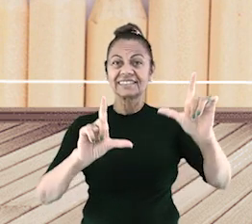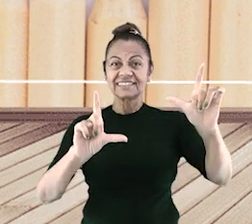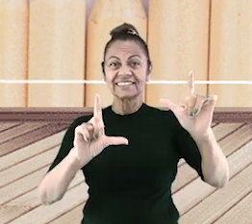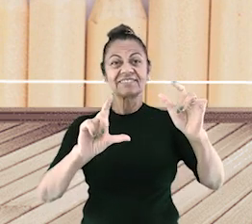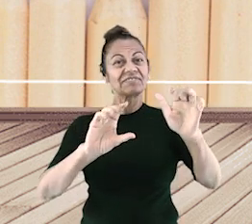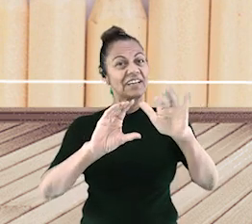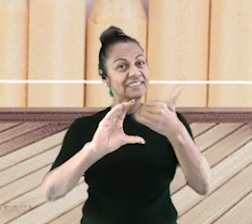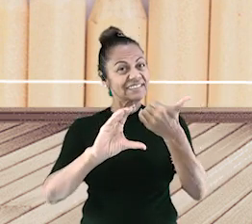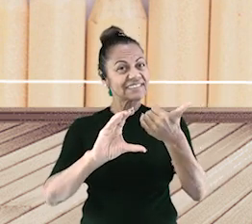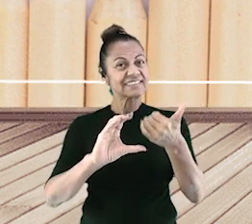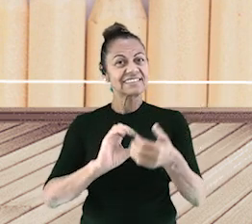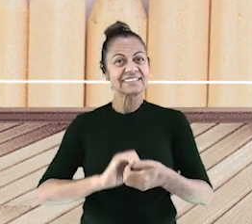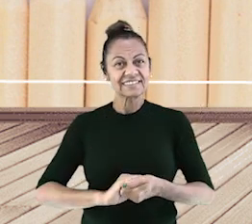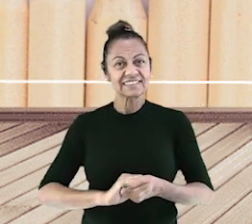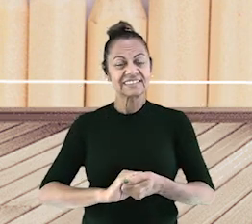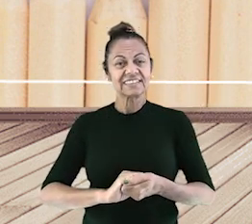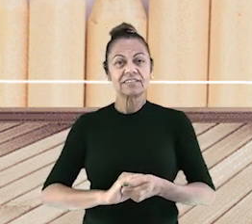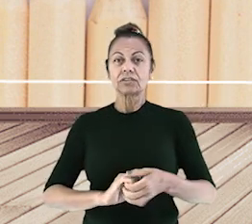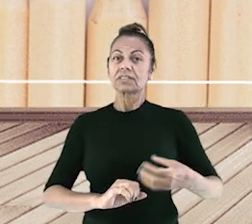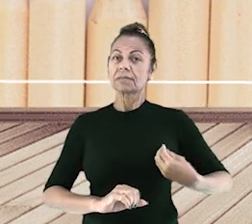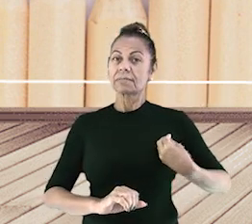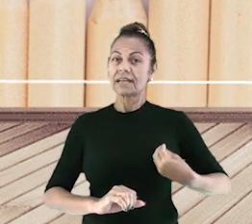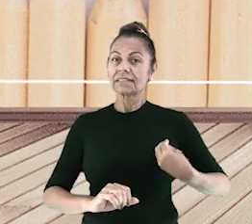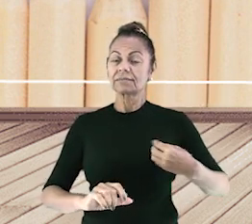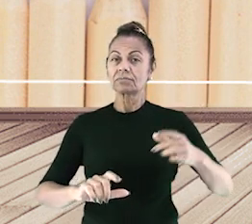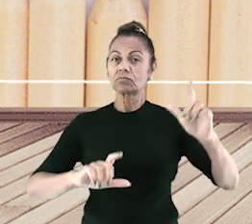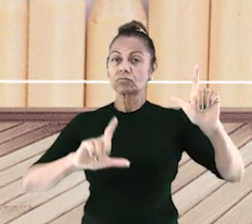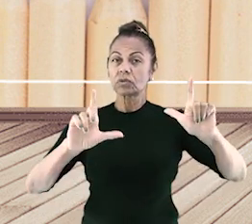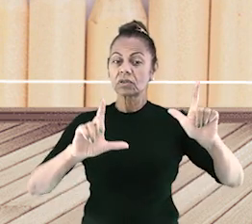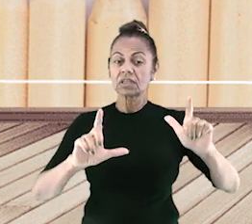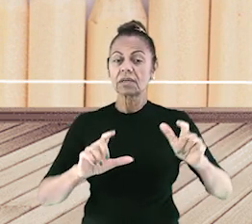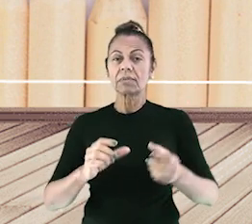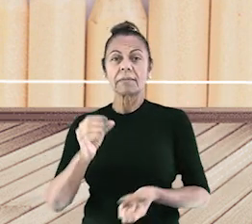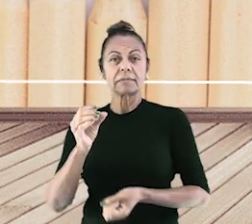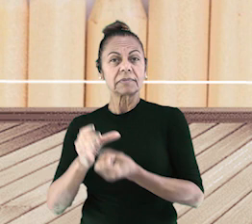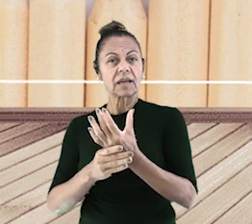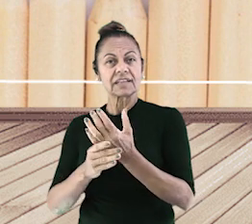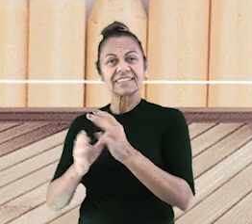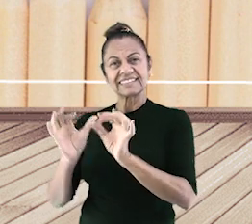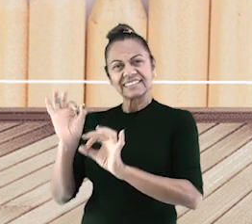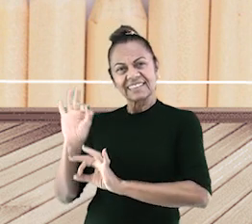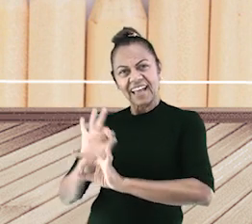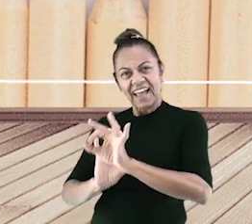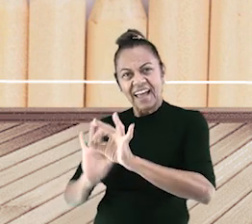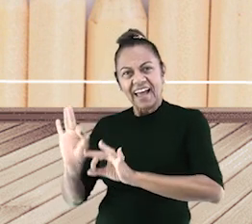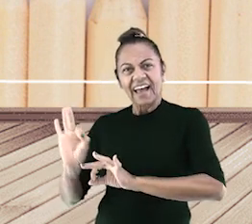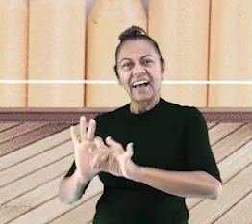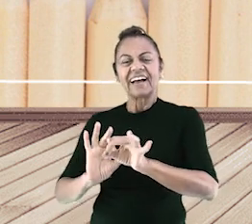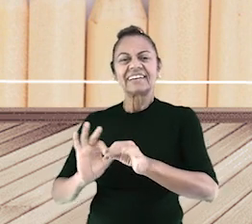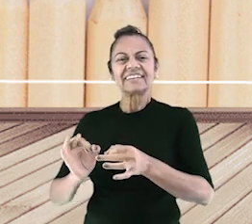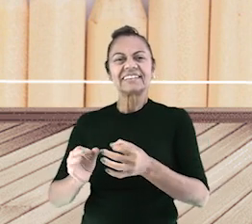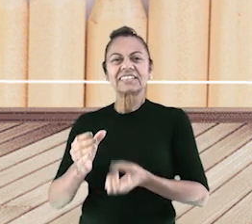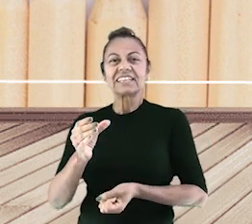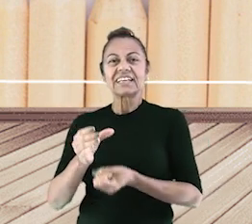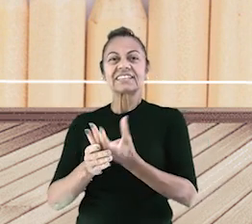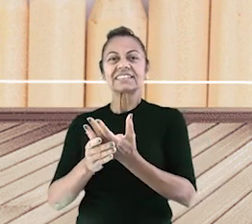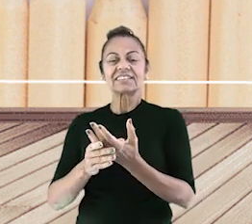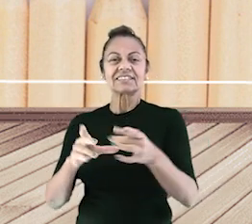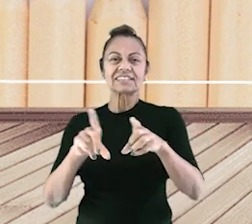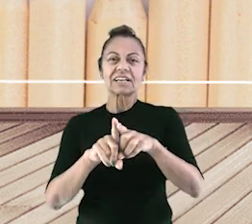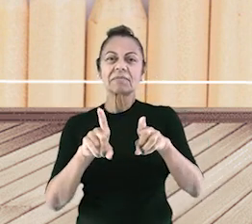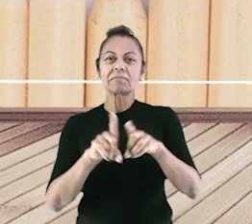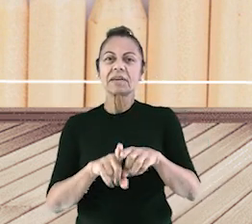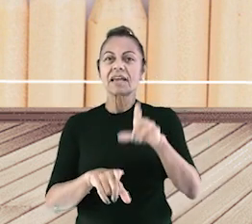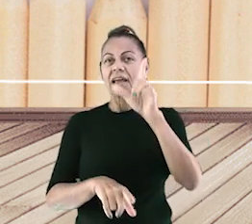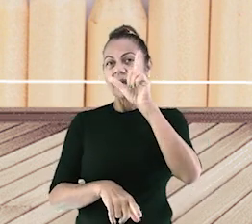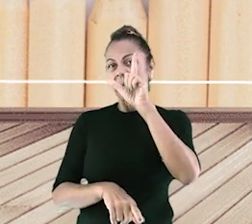Sim! Você participando do programa de hoje, produzindo a engenhoca ou assistindo